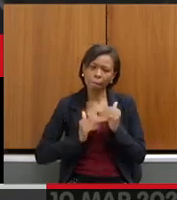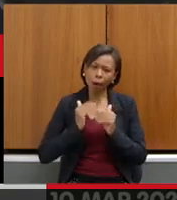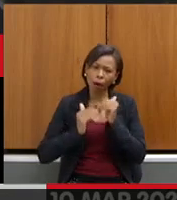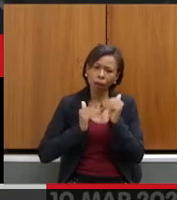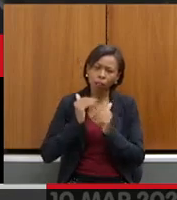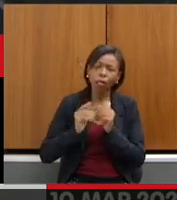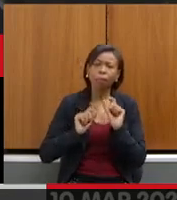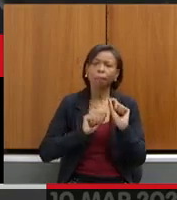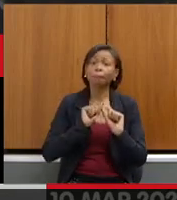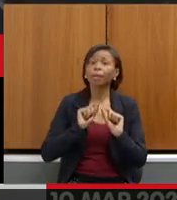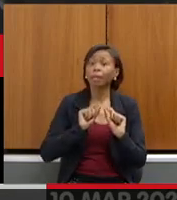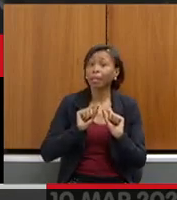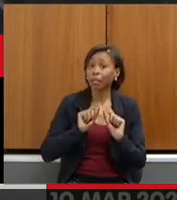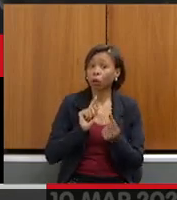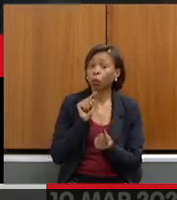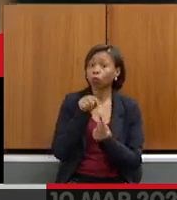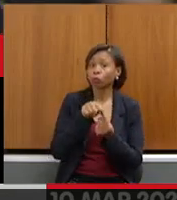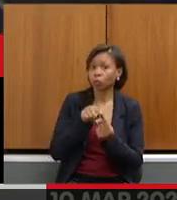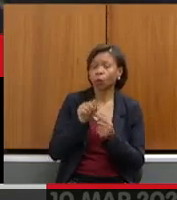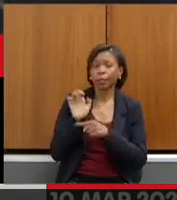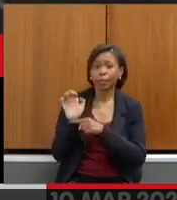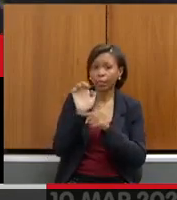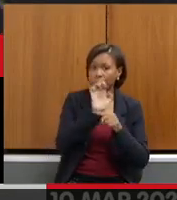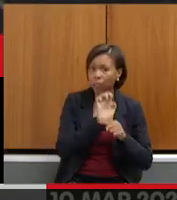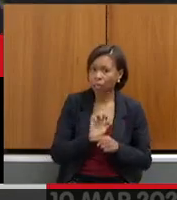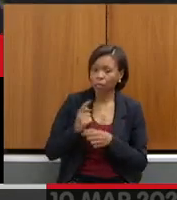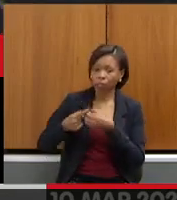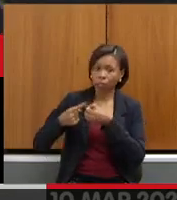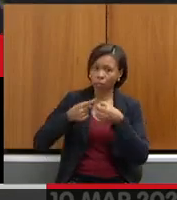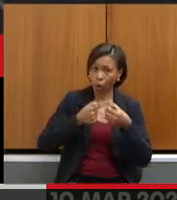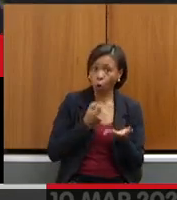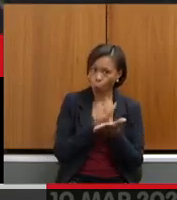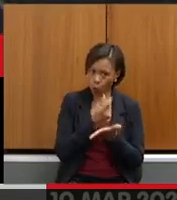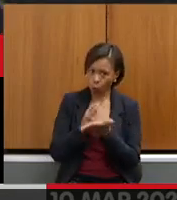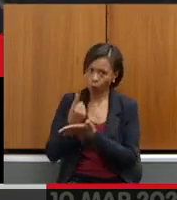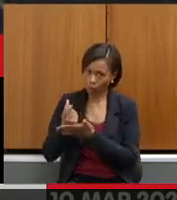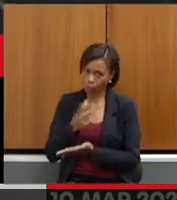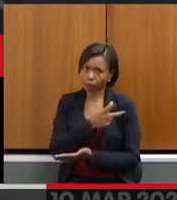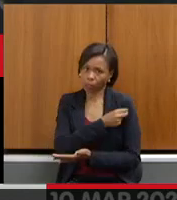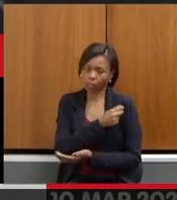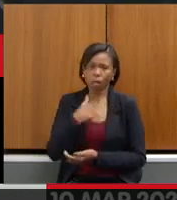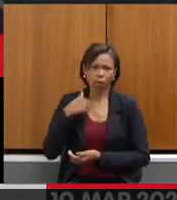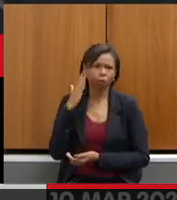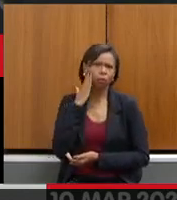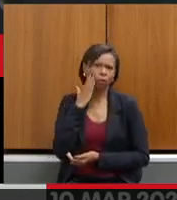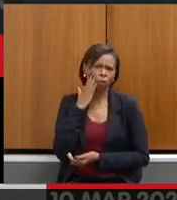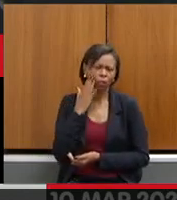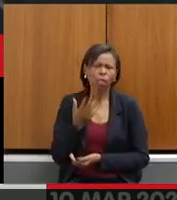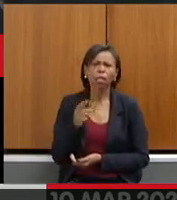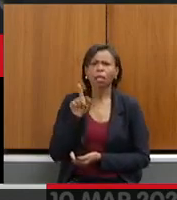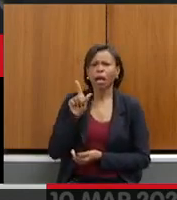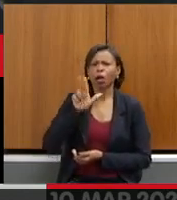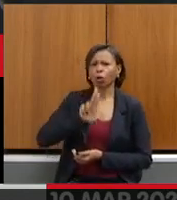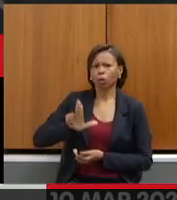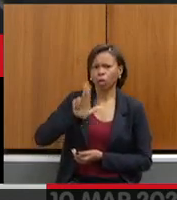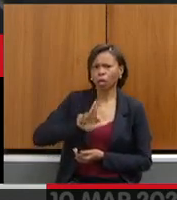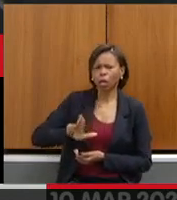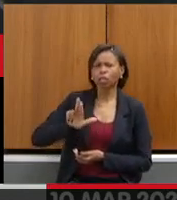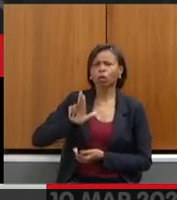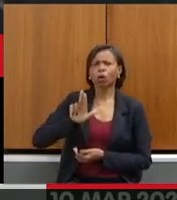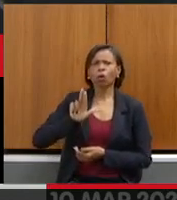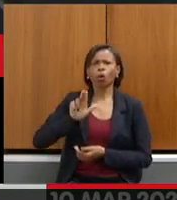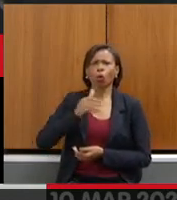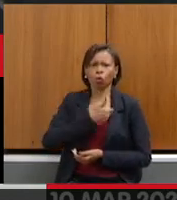suas compras também de vacina eu soube que o prefeito Adelmo de Uberlândia tem se empenhado muito para comprar vacinas